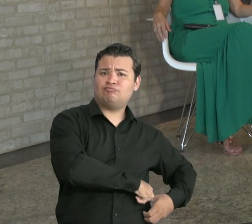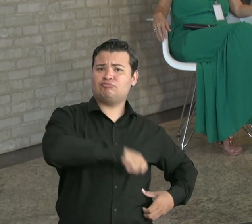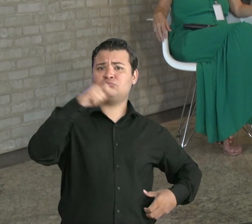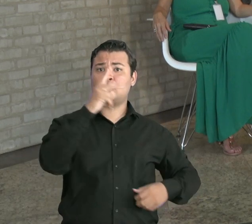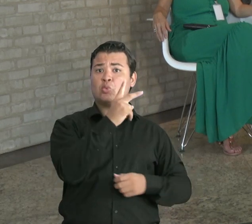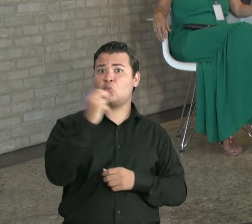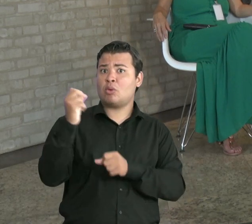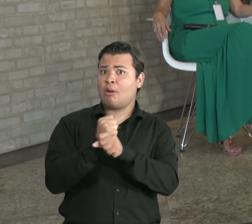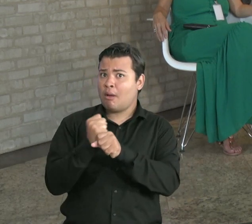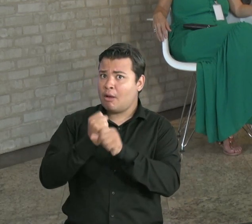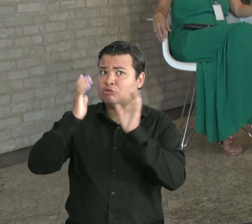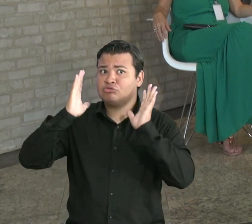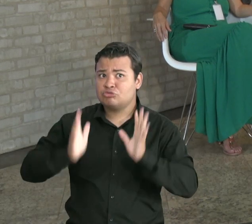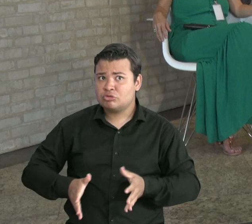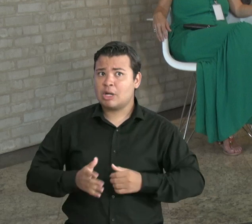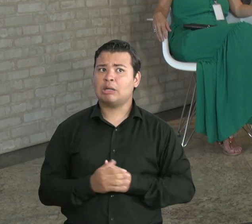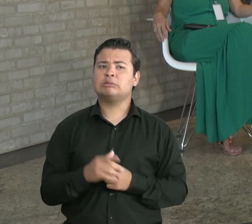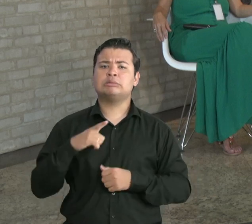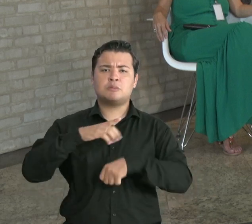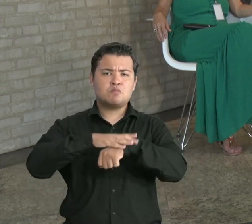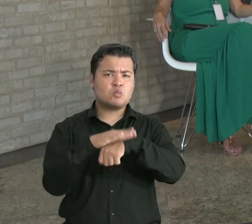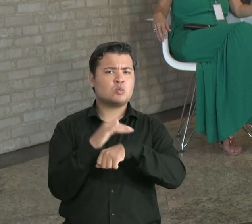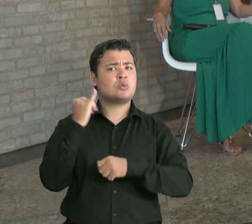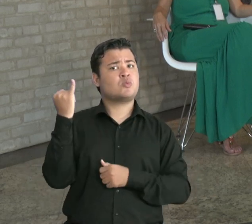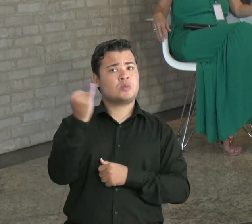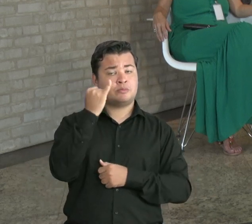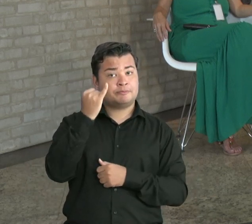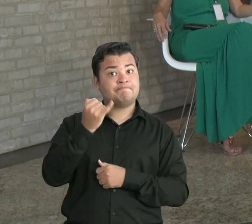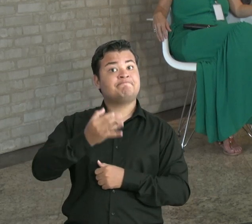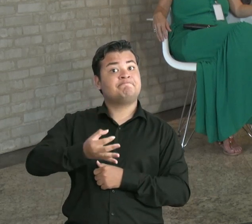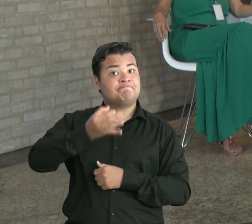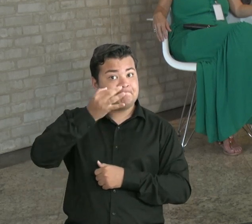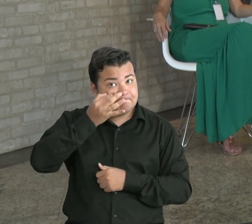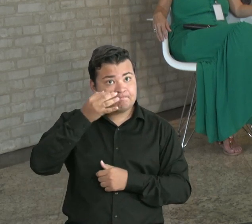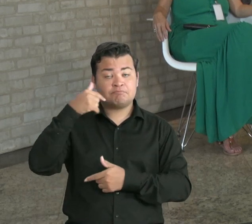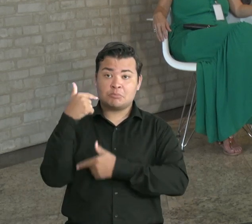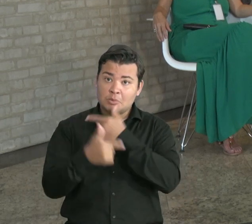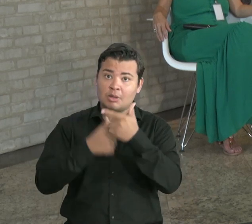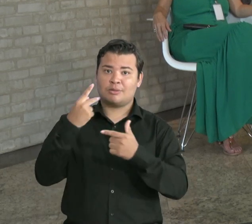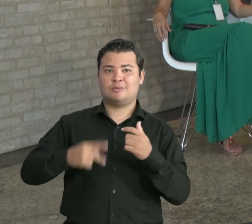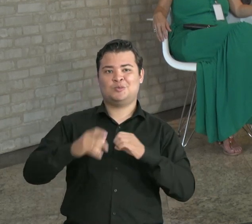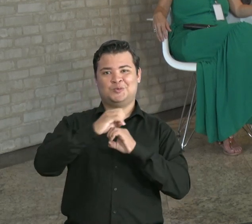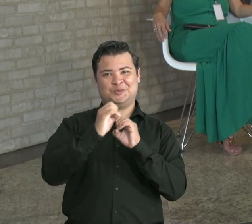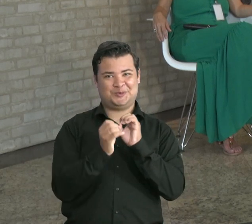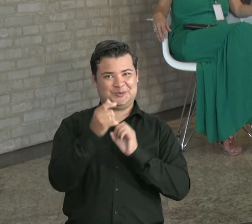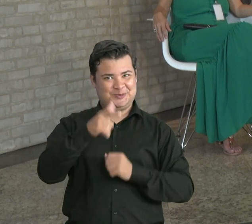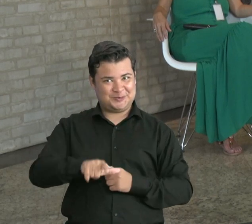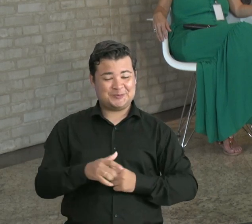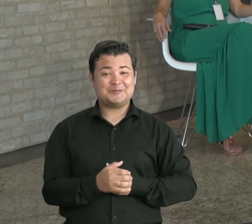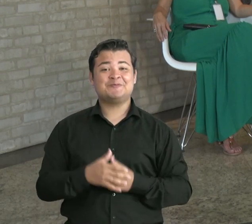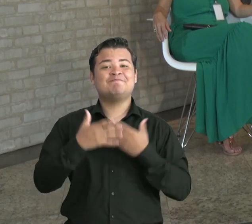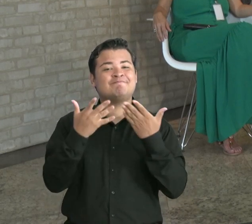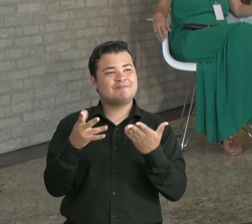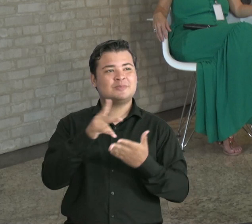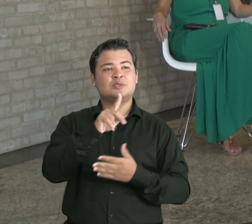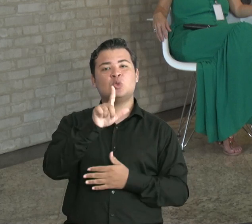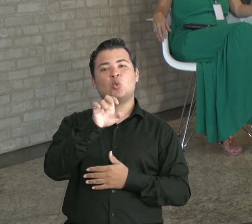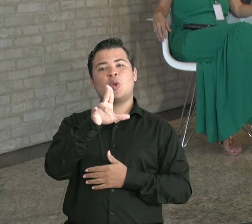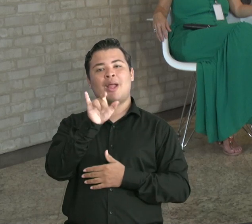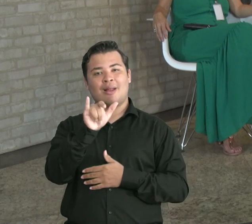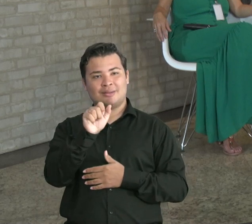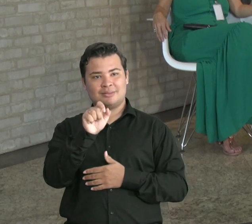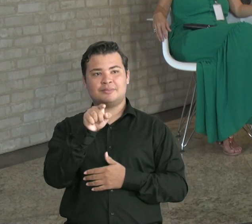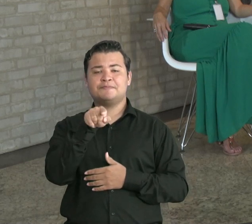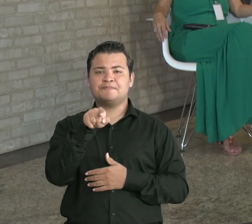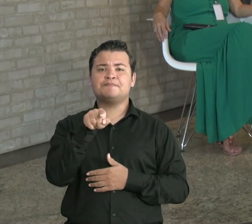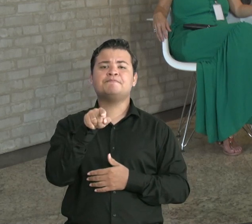nesse momento tão importante de retomada das atividades presenciais na UFG. Queria começar com a professora Lueli. Professora, muitas